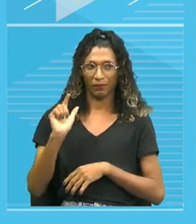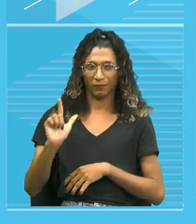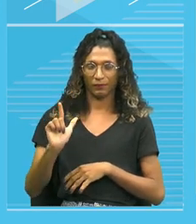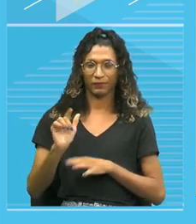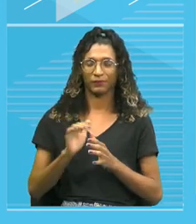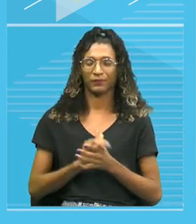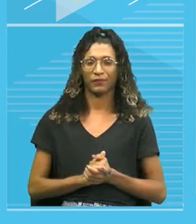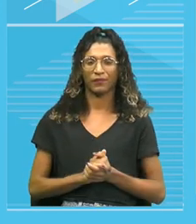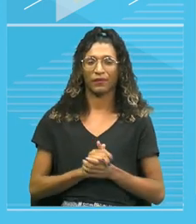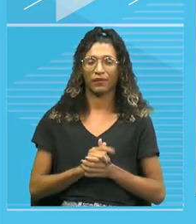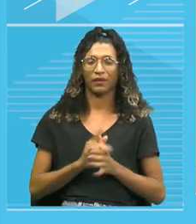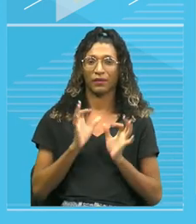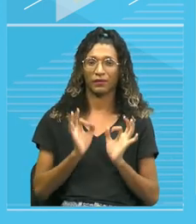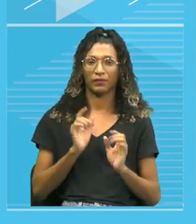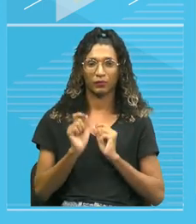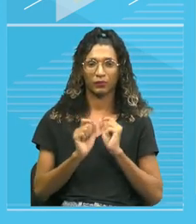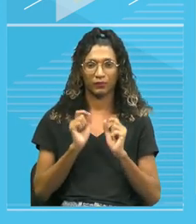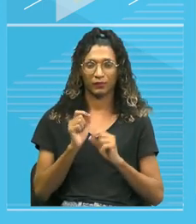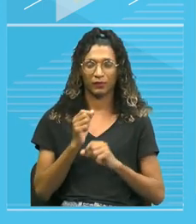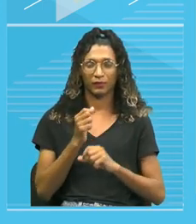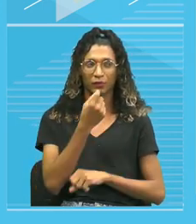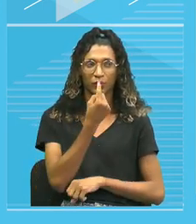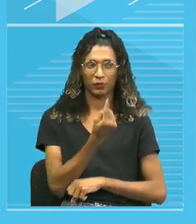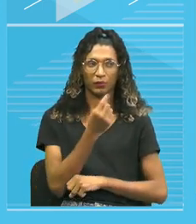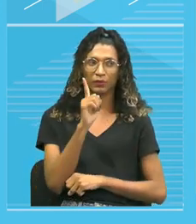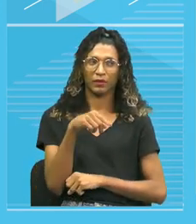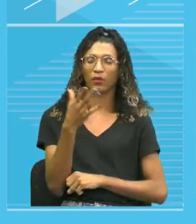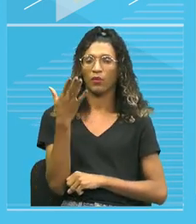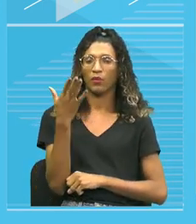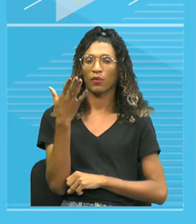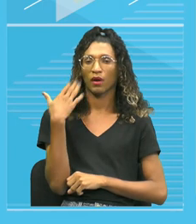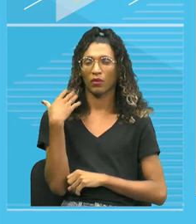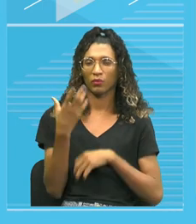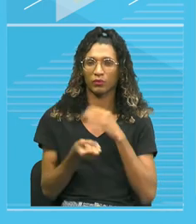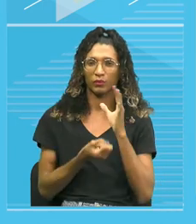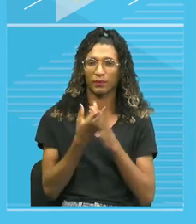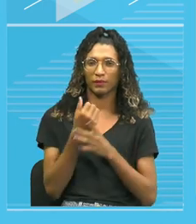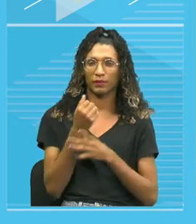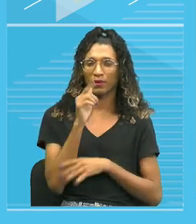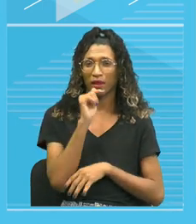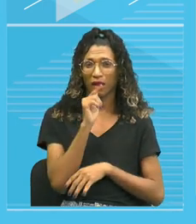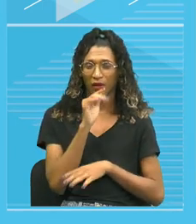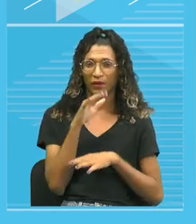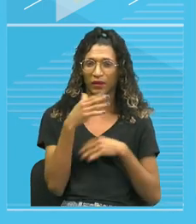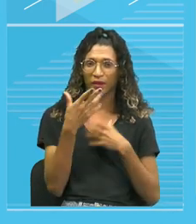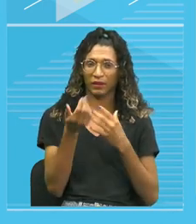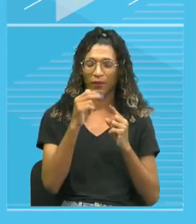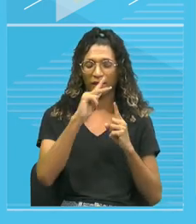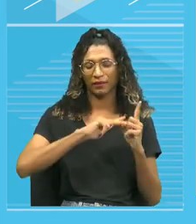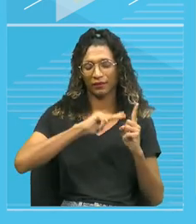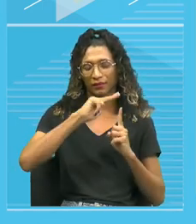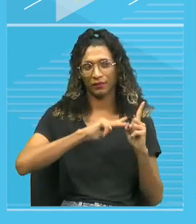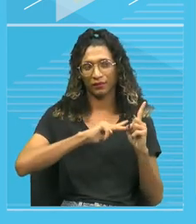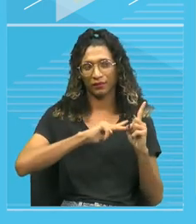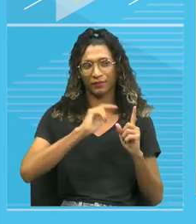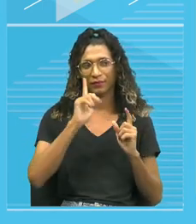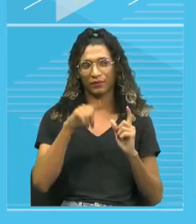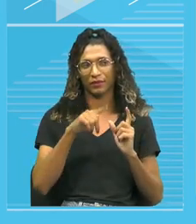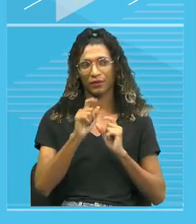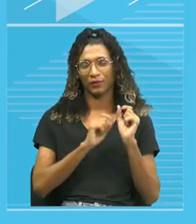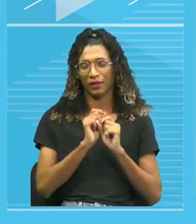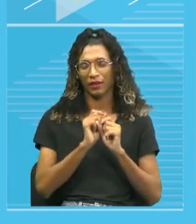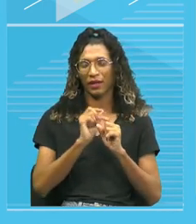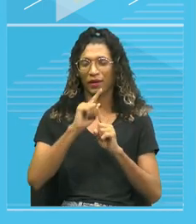vamos ver o que tá correto um é o calor de formação da água sim entalpia de Formação é uma reação de